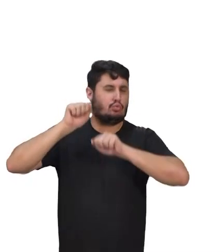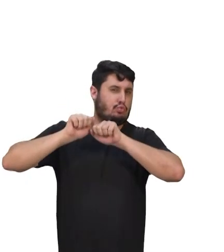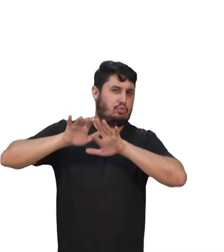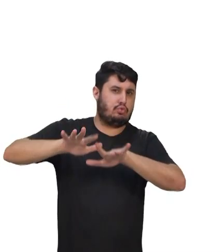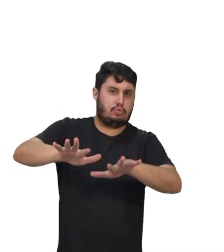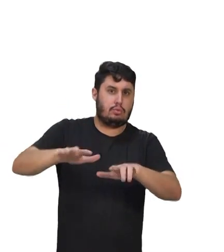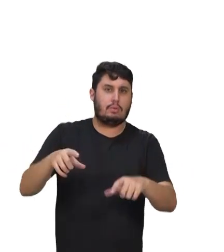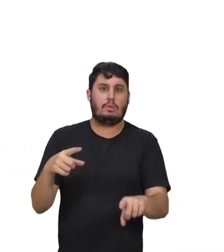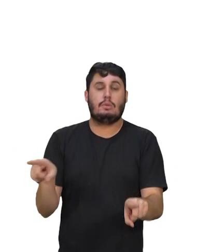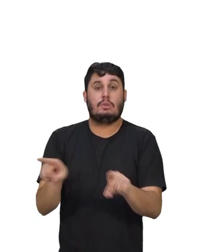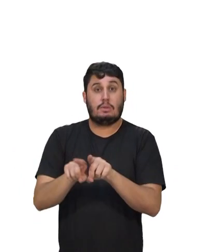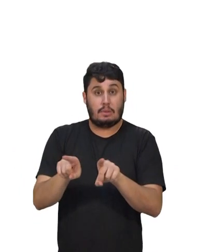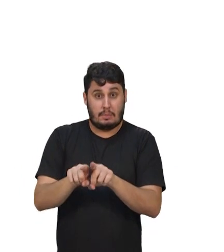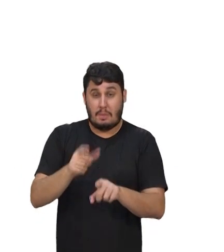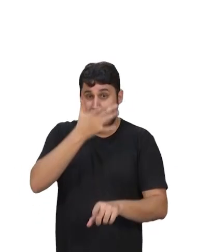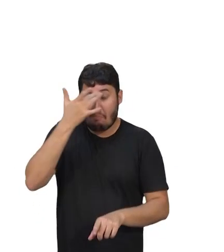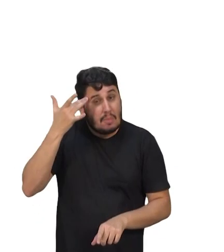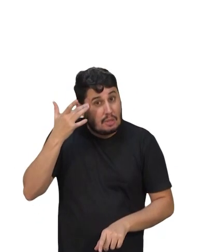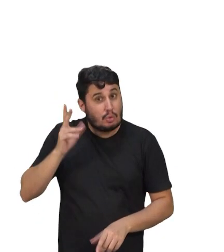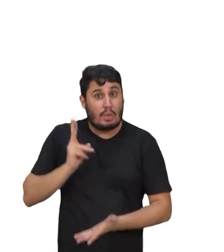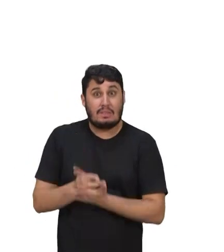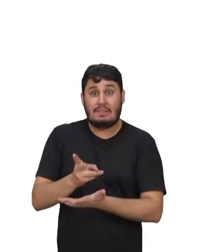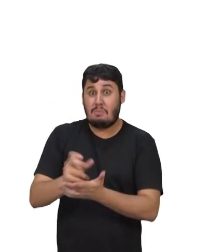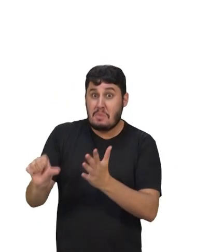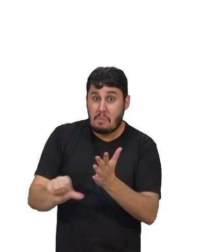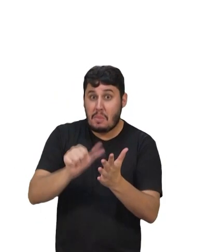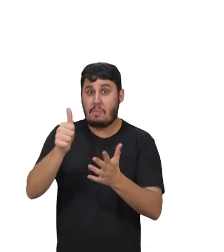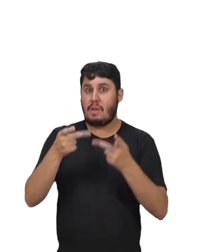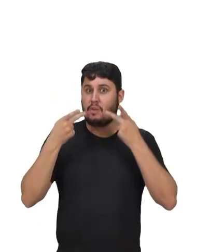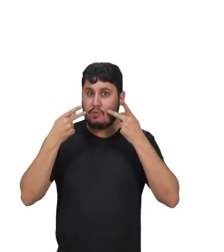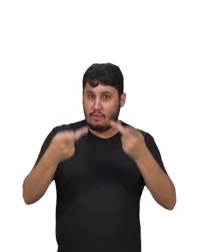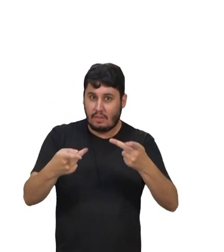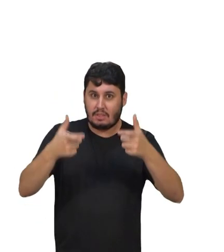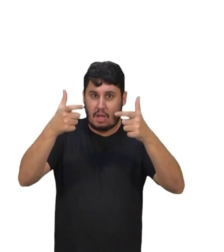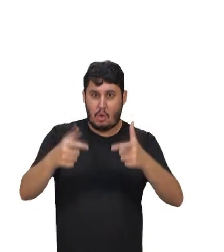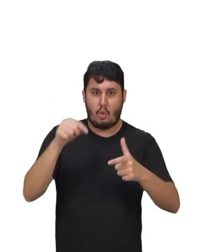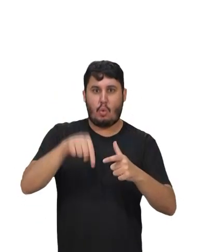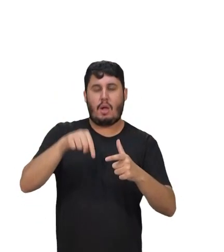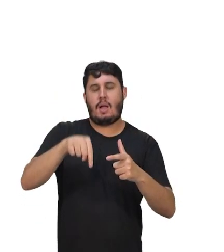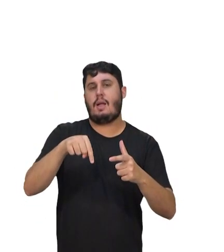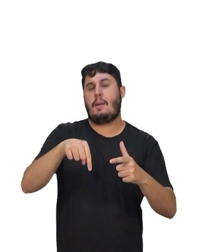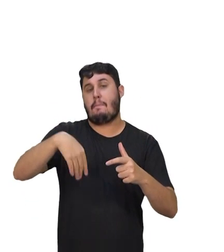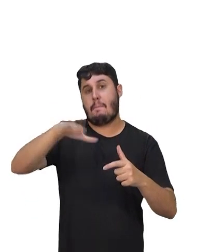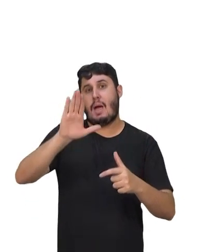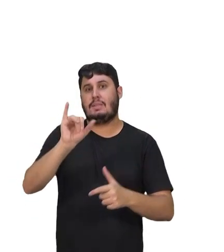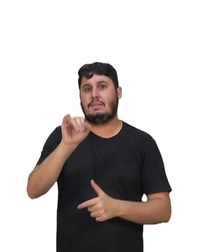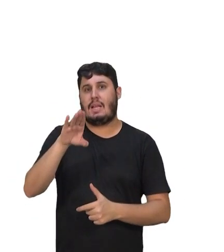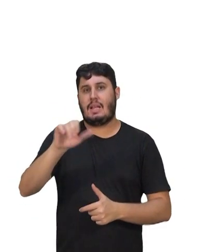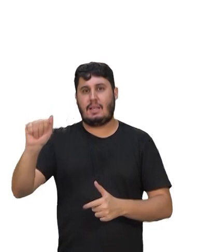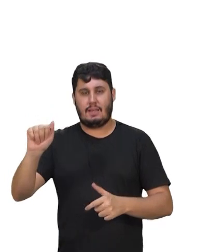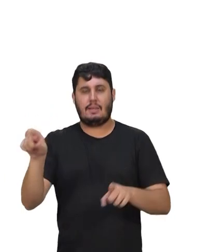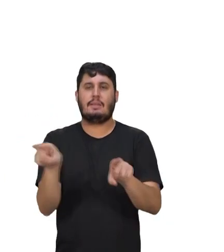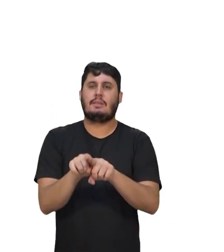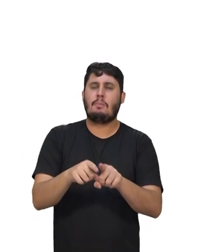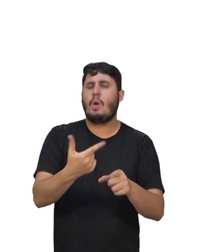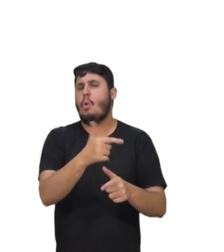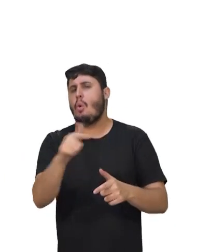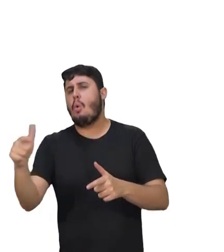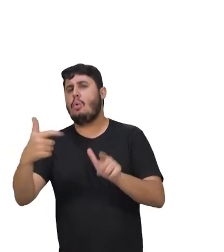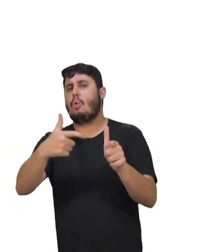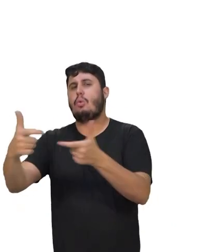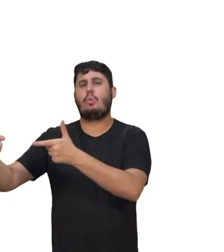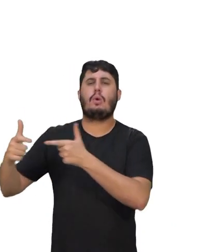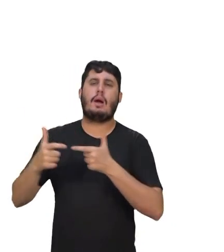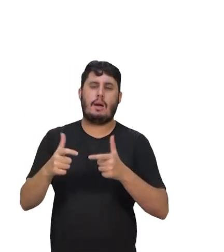turista que tem como primeiro destino a cidadezinha Inca visita entre 3 e 5 lugares a mais: a cidade de Cusco, a de Arequipa,